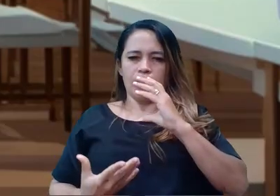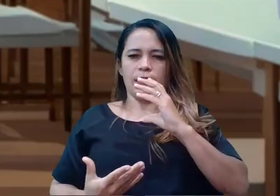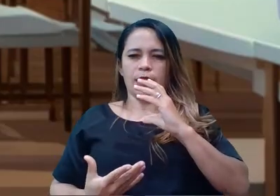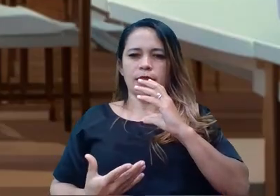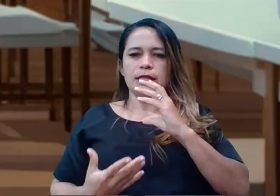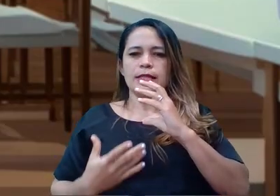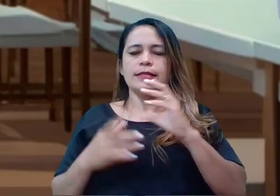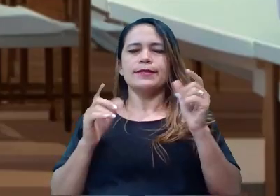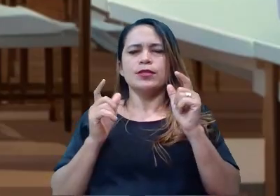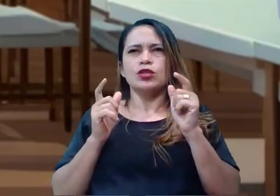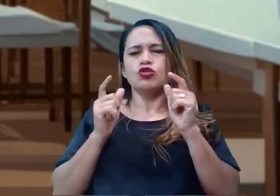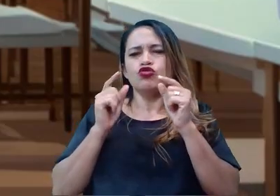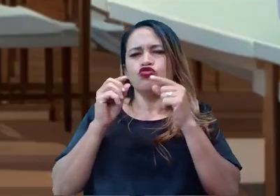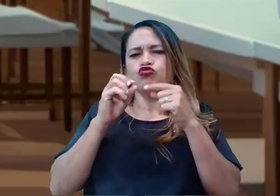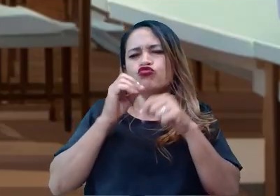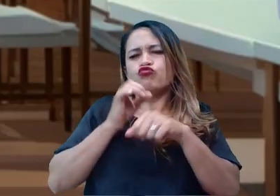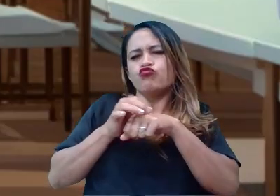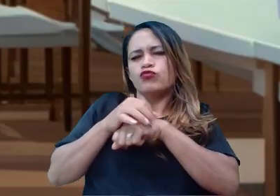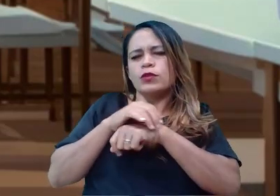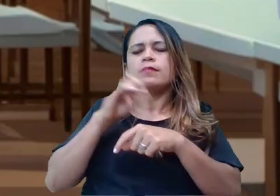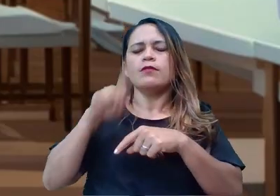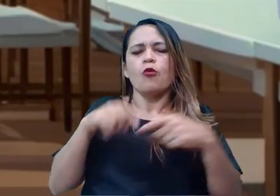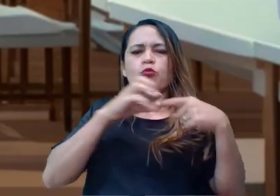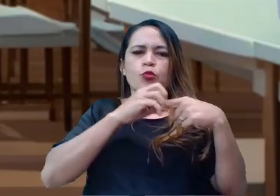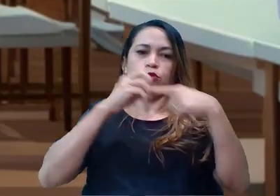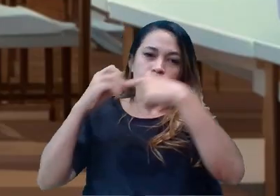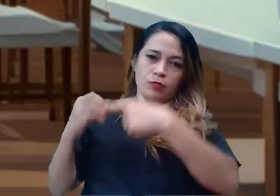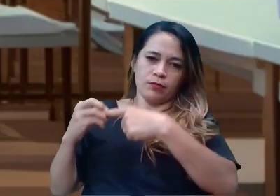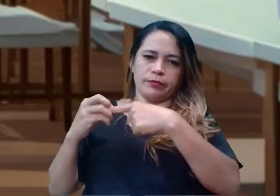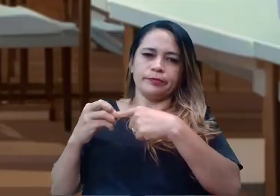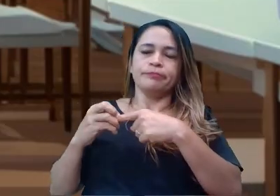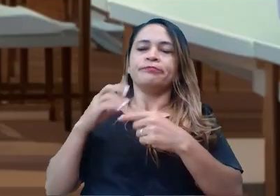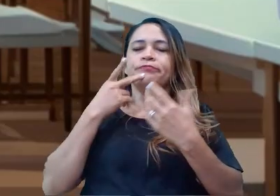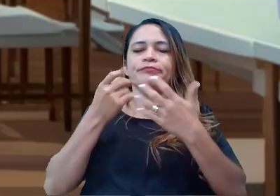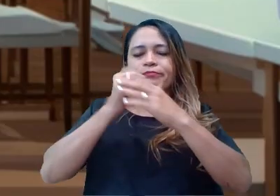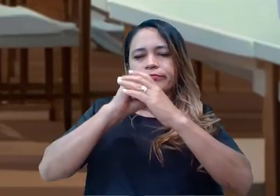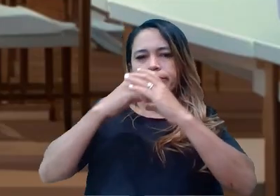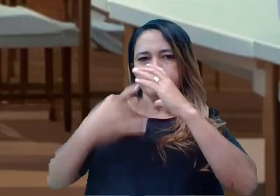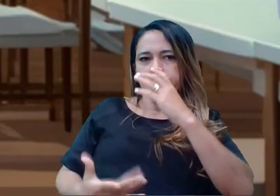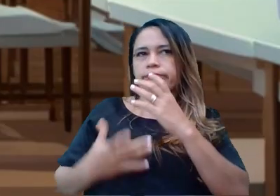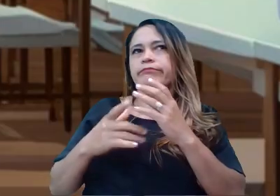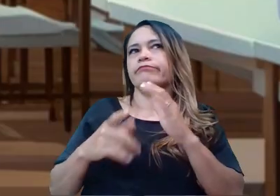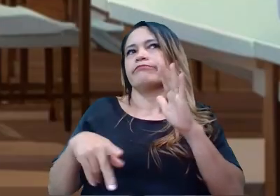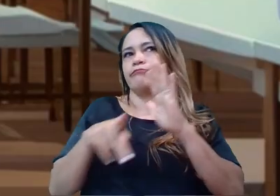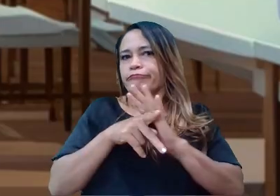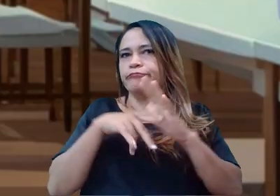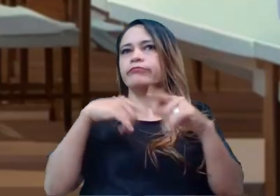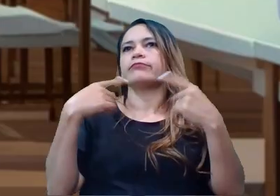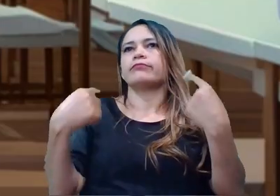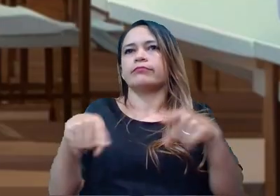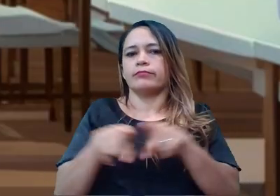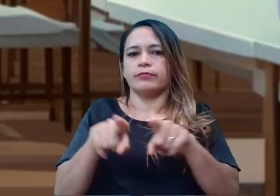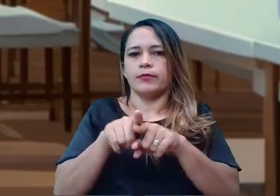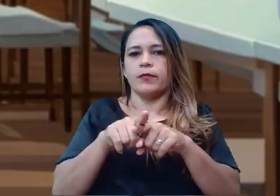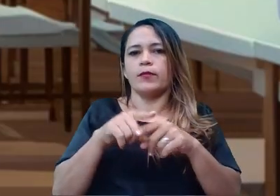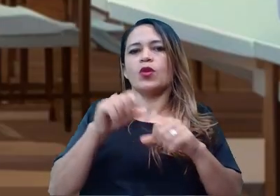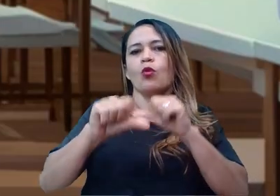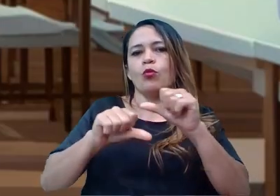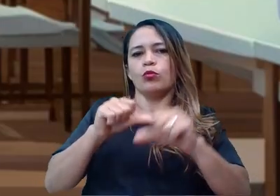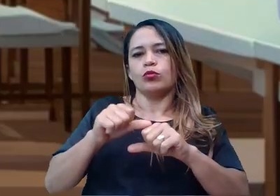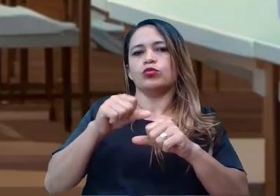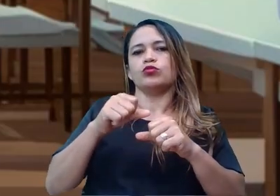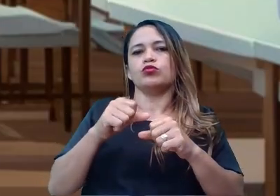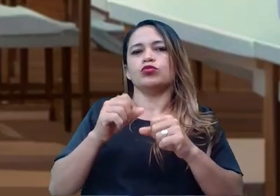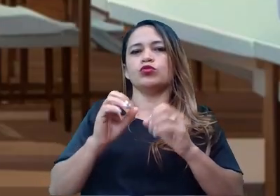desses micro-organismos, que são os protozoários. Falamos um pouquinho das características deles, falamos um pouquinho da morfologia, que é o estudo